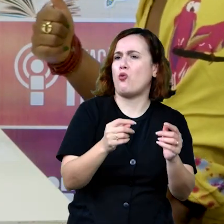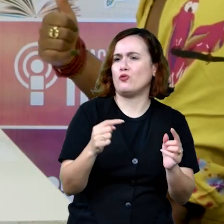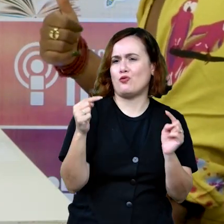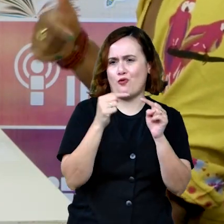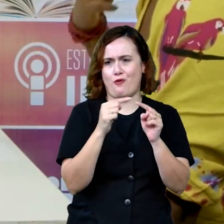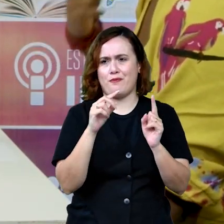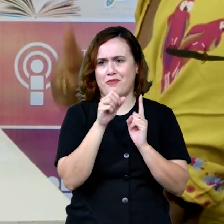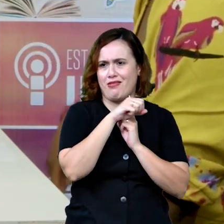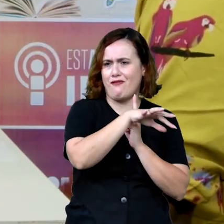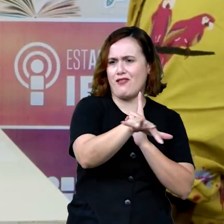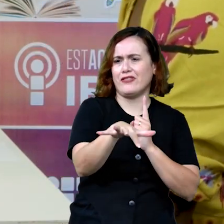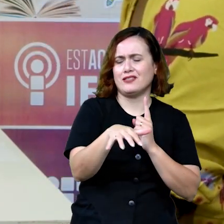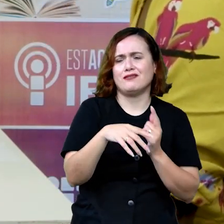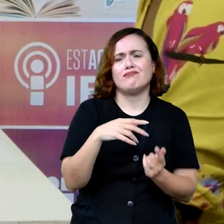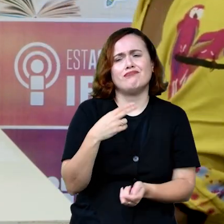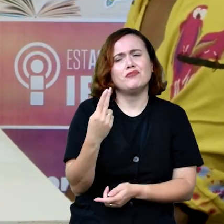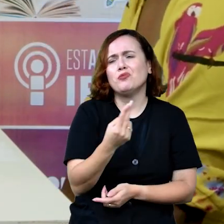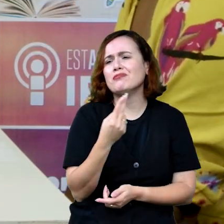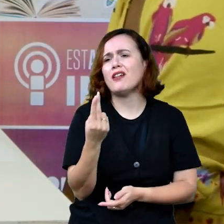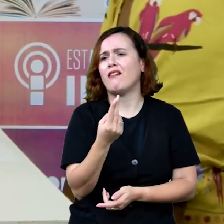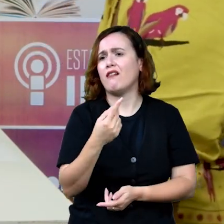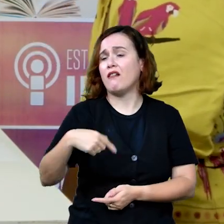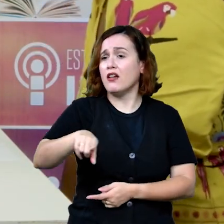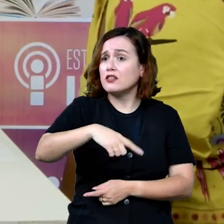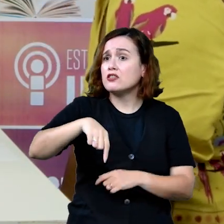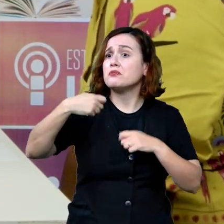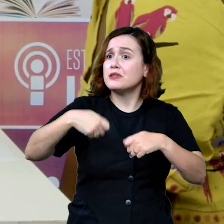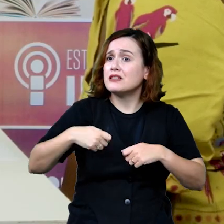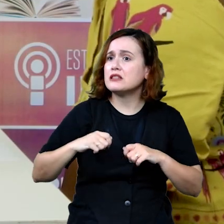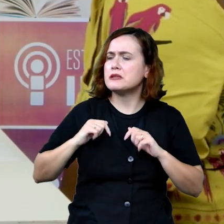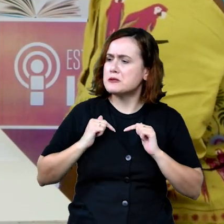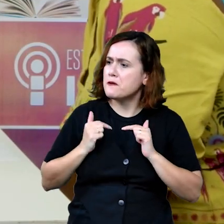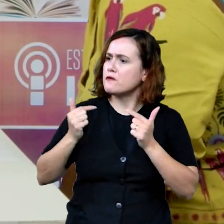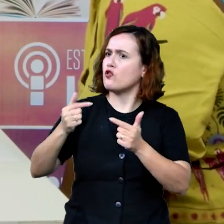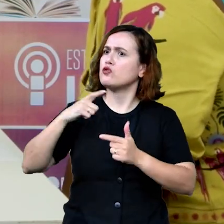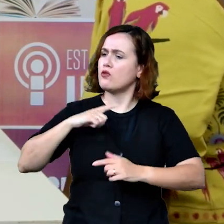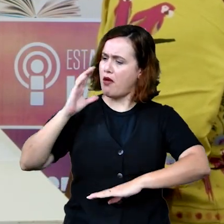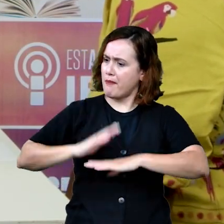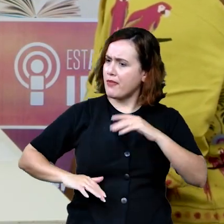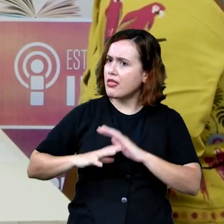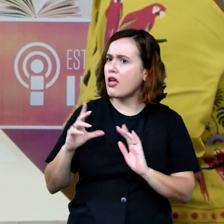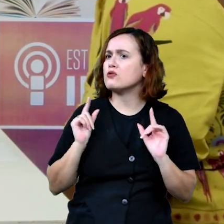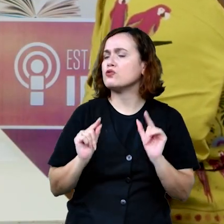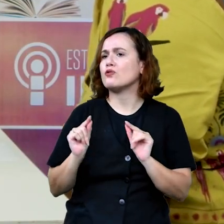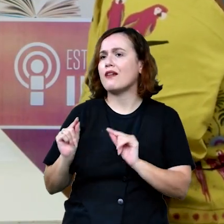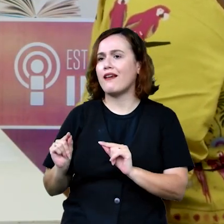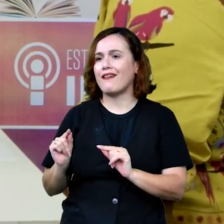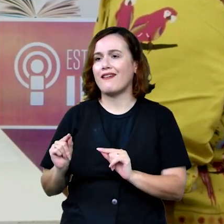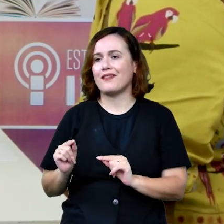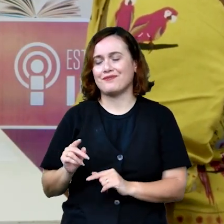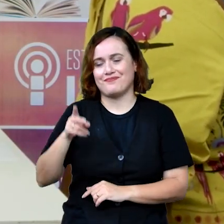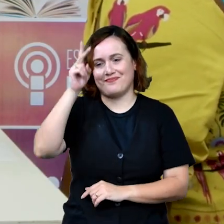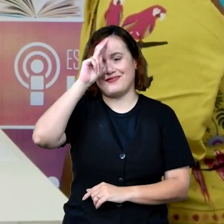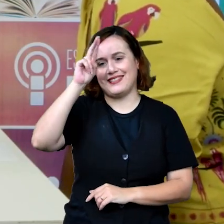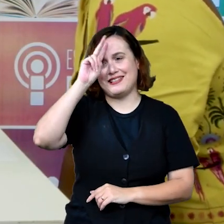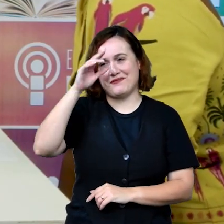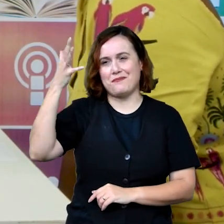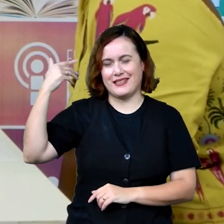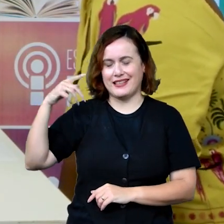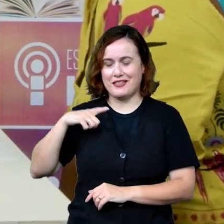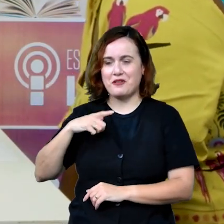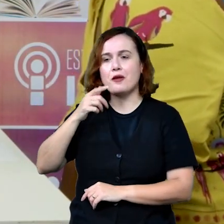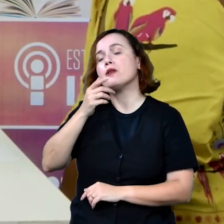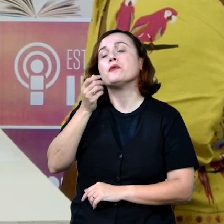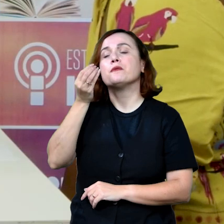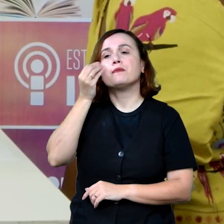primeira coisa. Sim. E nem todo mundo vai ser influencer. Então, a gente tem que ir atrás das coisas que a gente é bom, que a gente é boa. Eu lembro que, quando eu